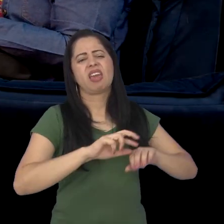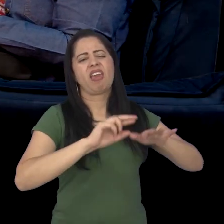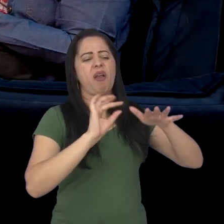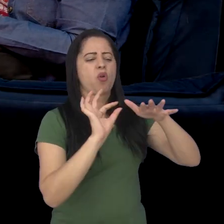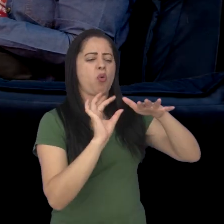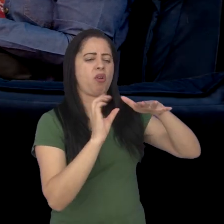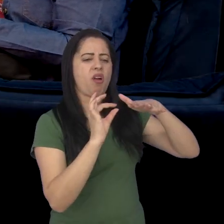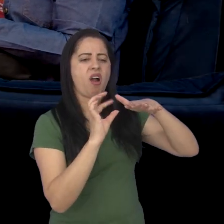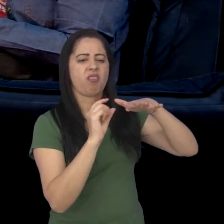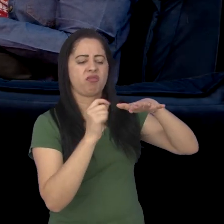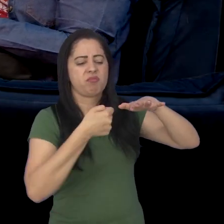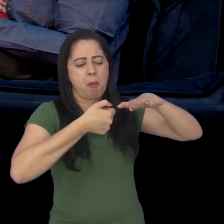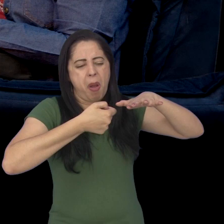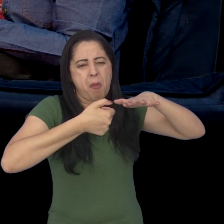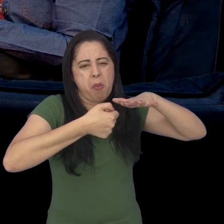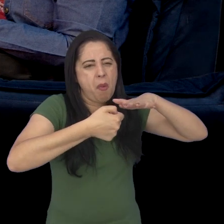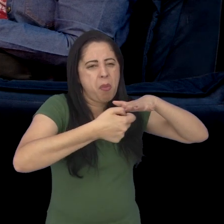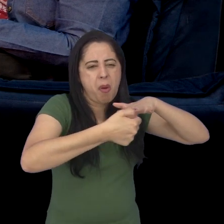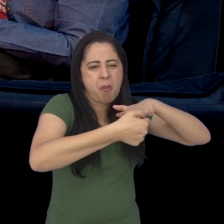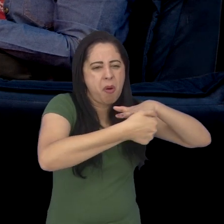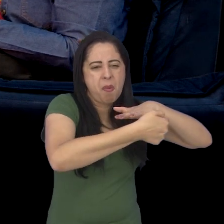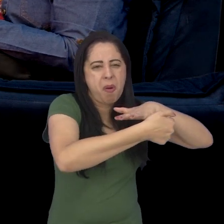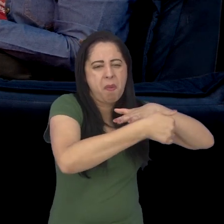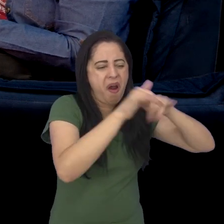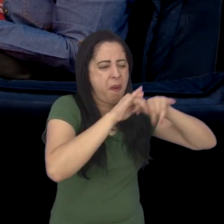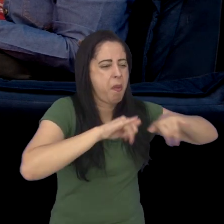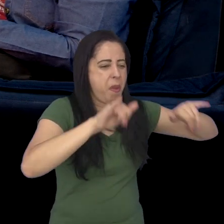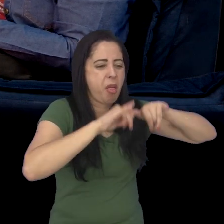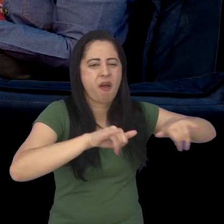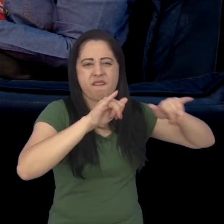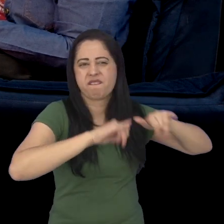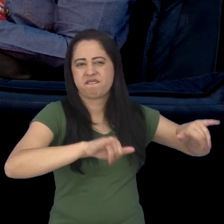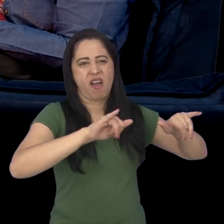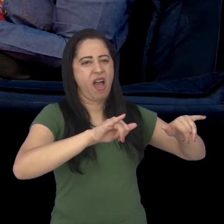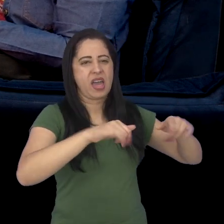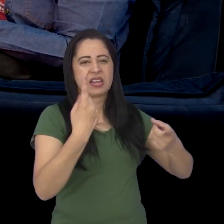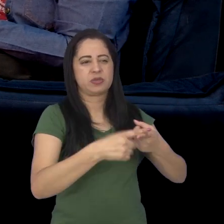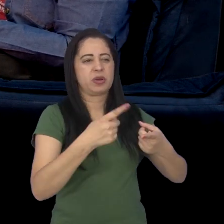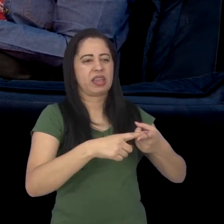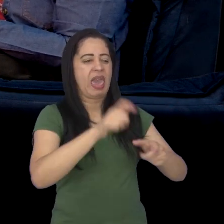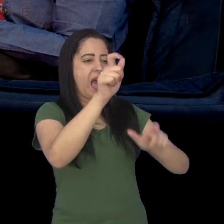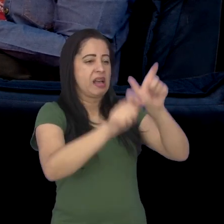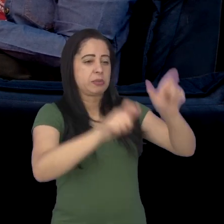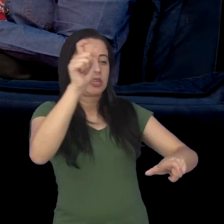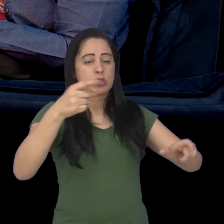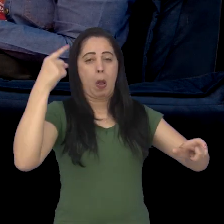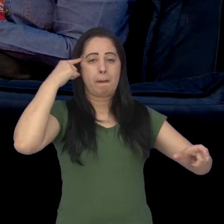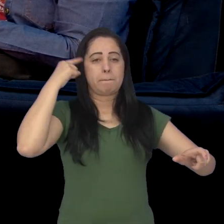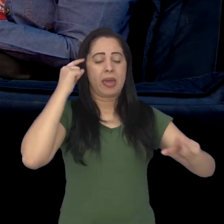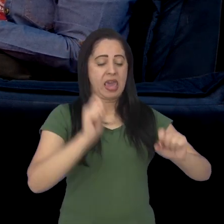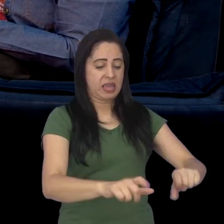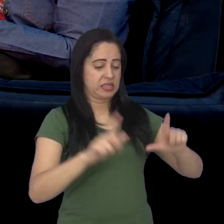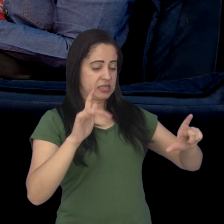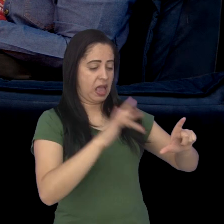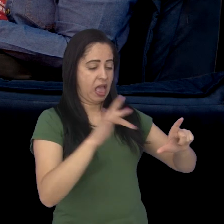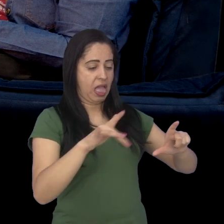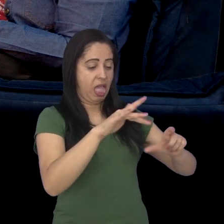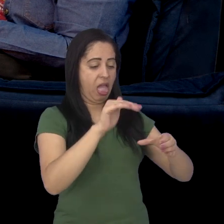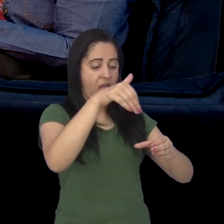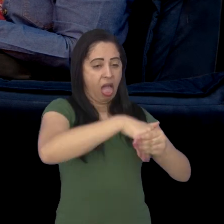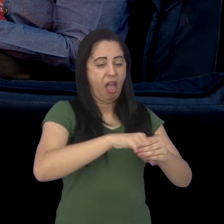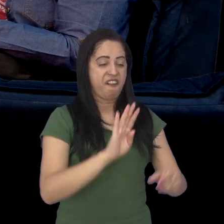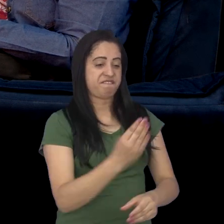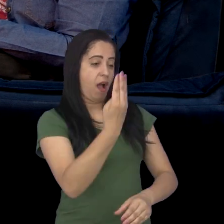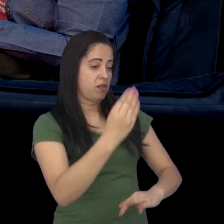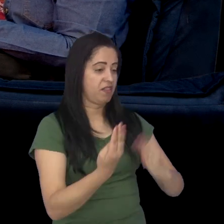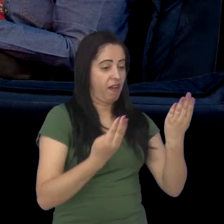respeito da urna eletrônica que motivaram mais ainda, né? o sindicato a publicar esse livro. Nossa, muito importante. Era já um